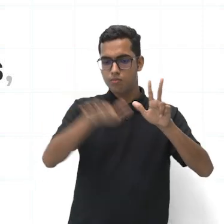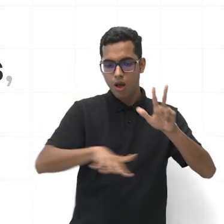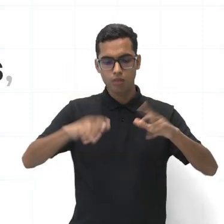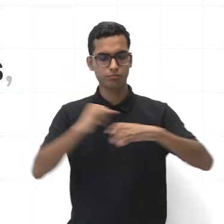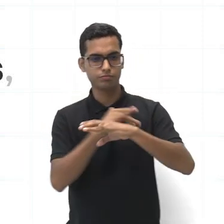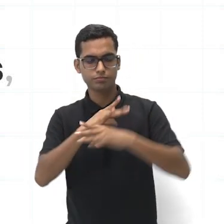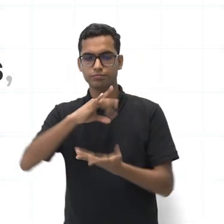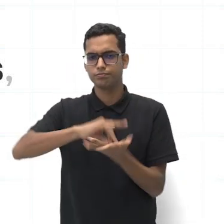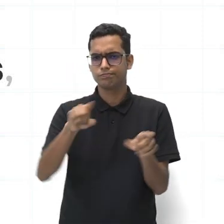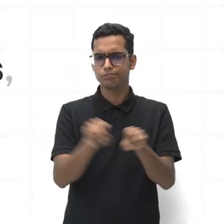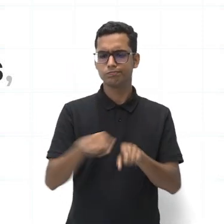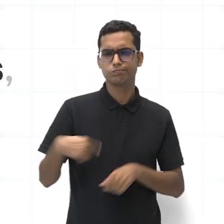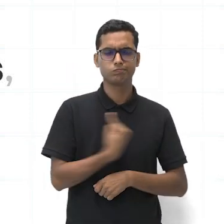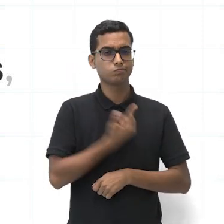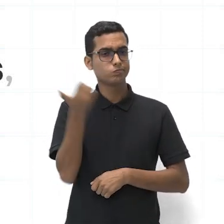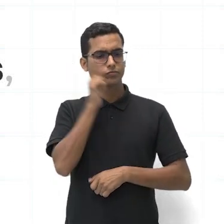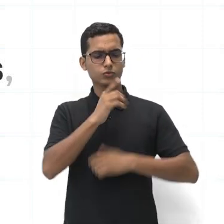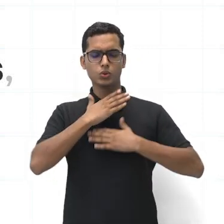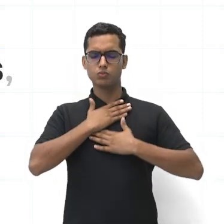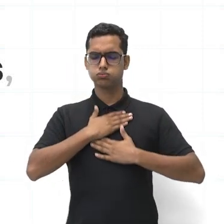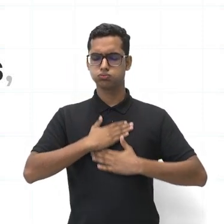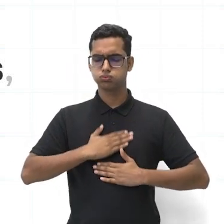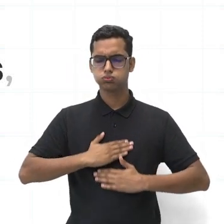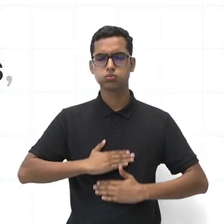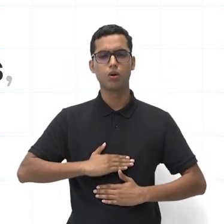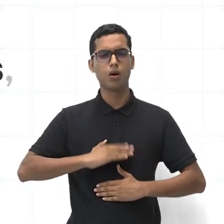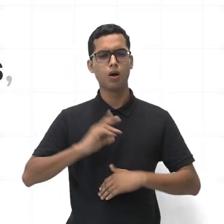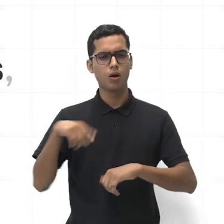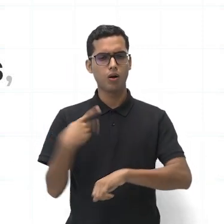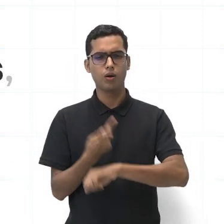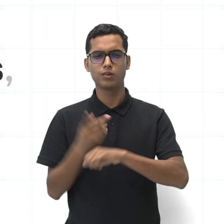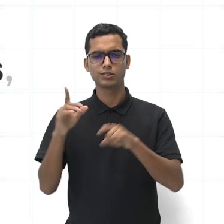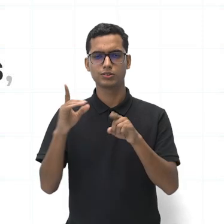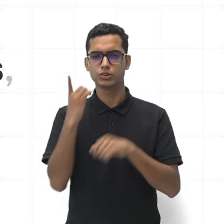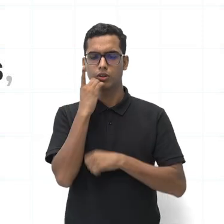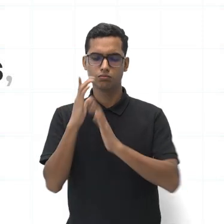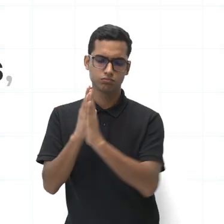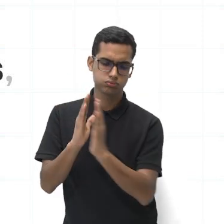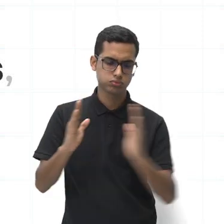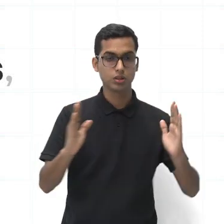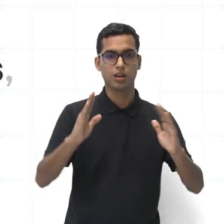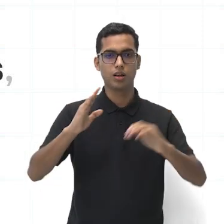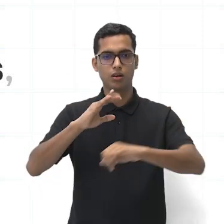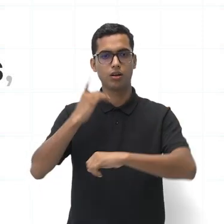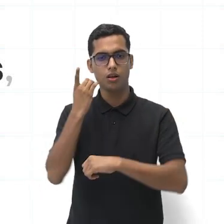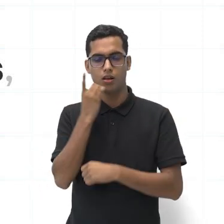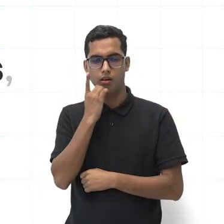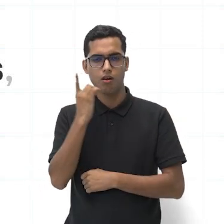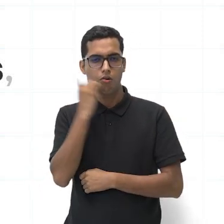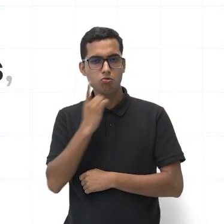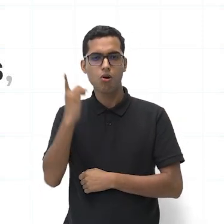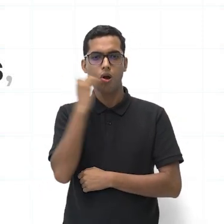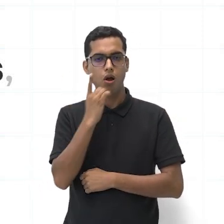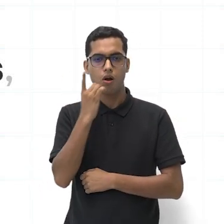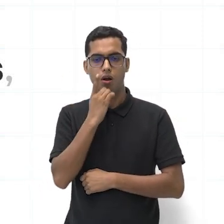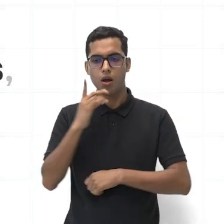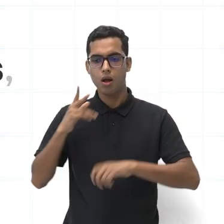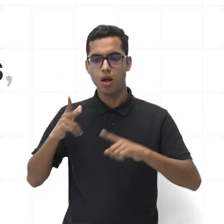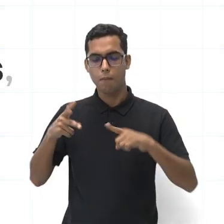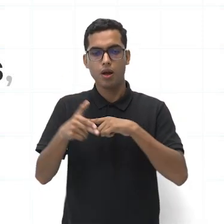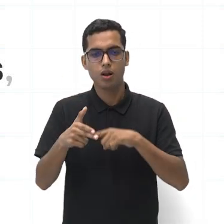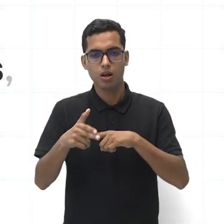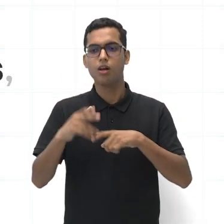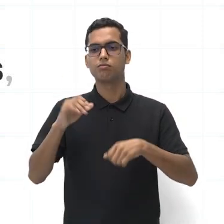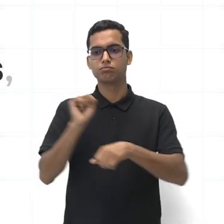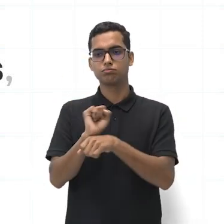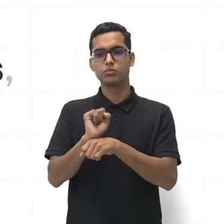gente a relaxar aí nessa nossa rotina do dia a dia, tá? E vamos lá, então, ver aqui mais uma vez